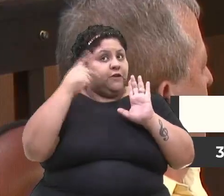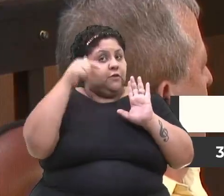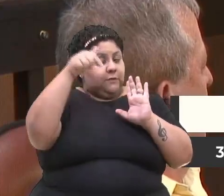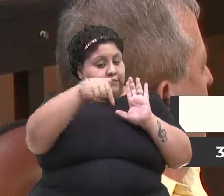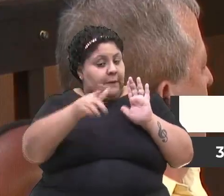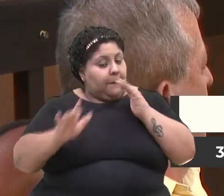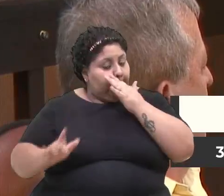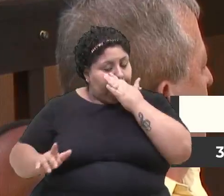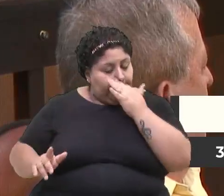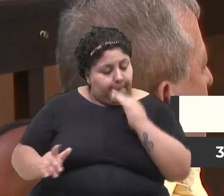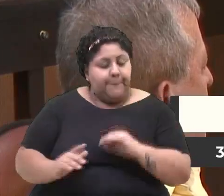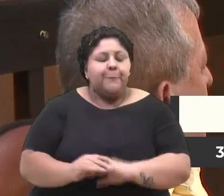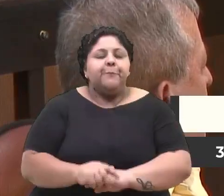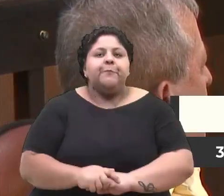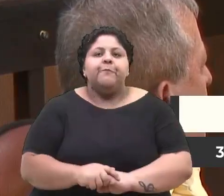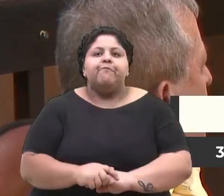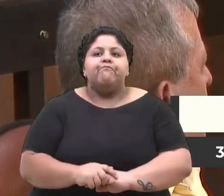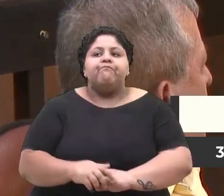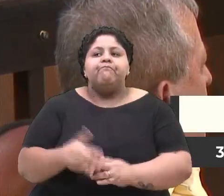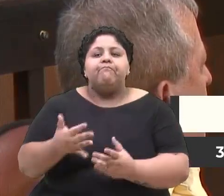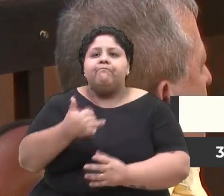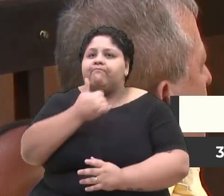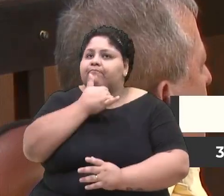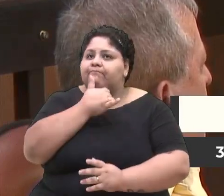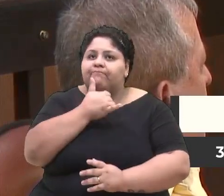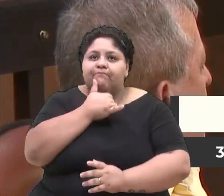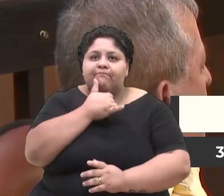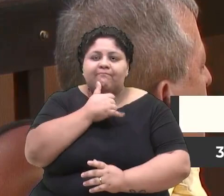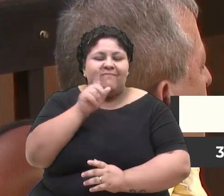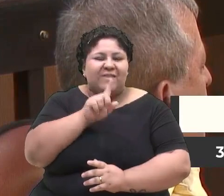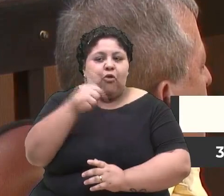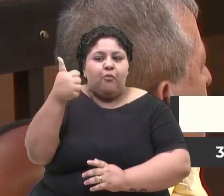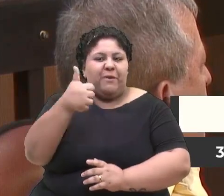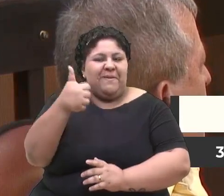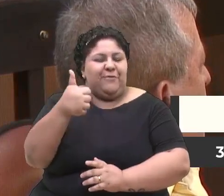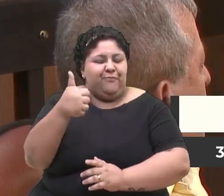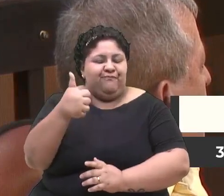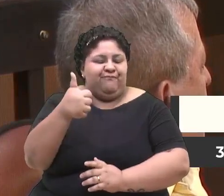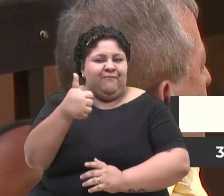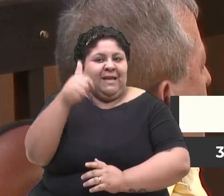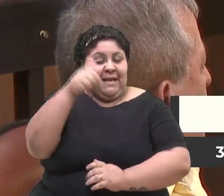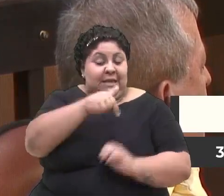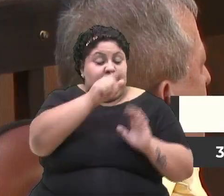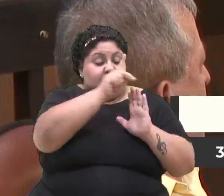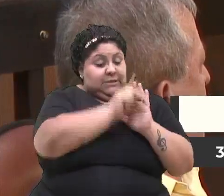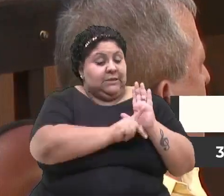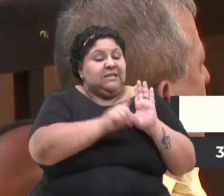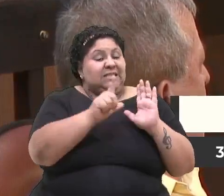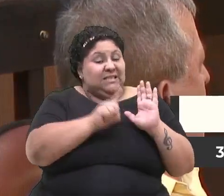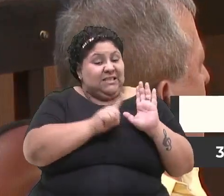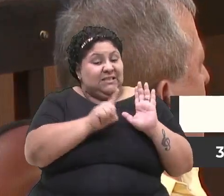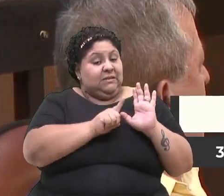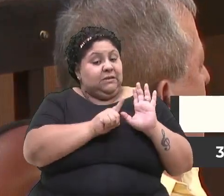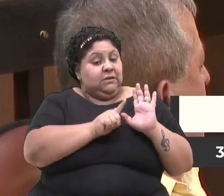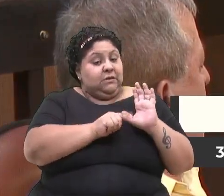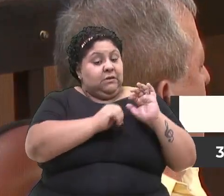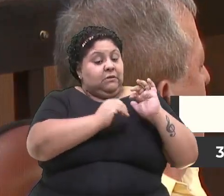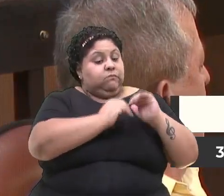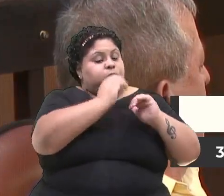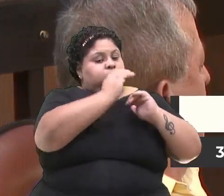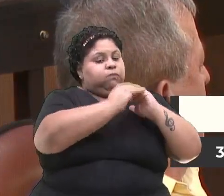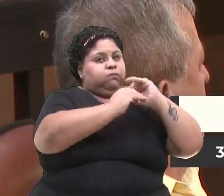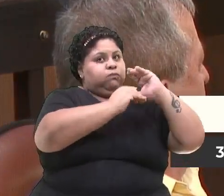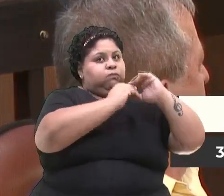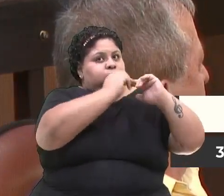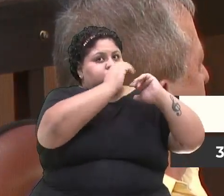casa, que infelizmente ele não vai ser o primeiro, que este projeto tinha que ser construído